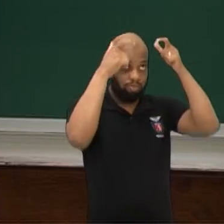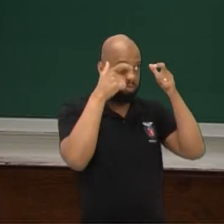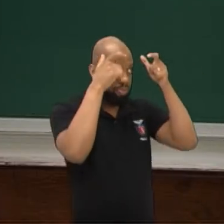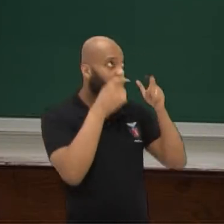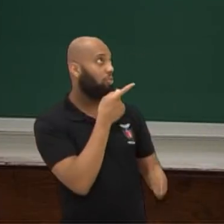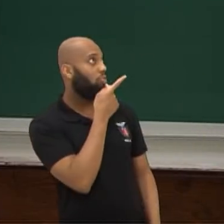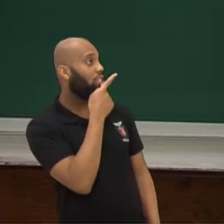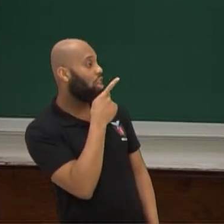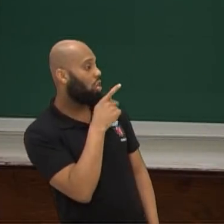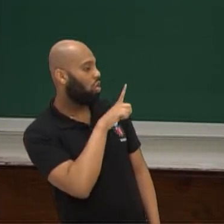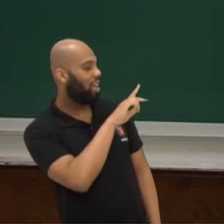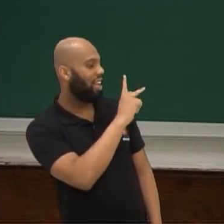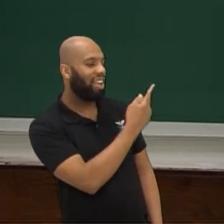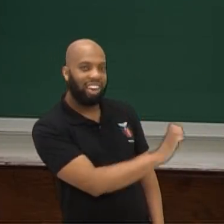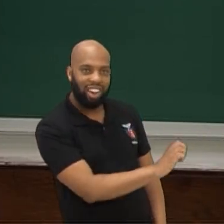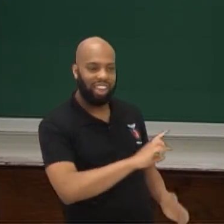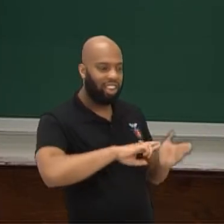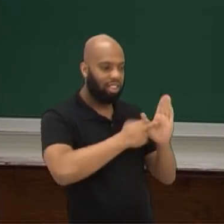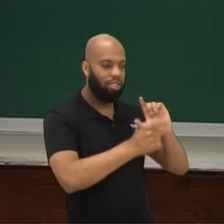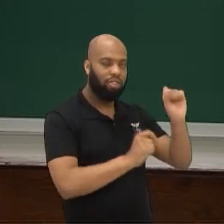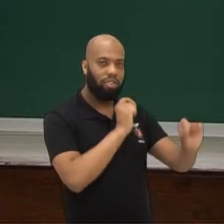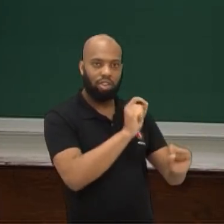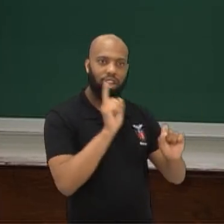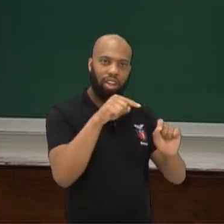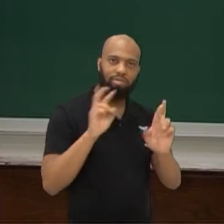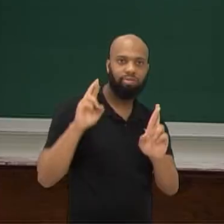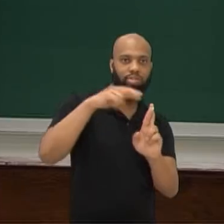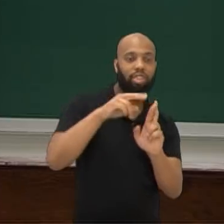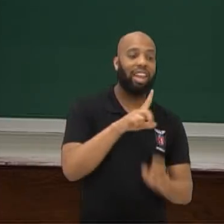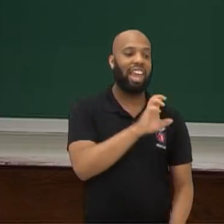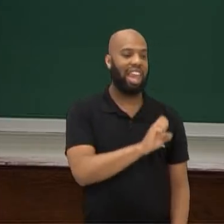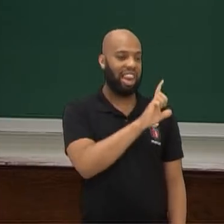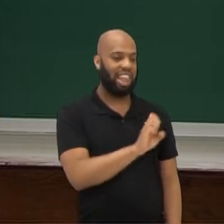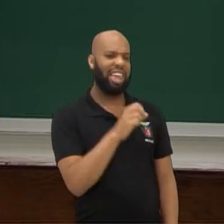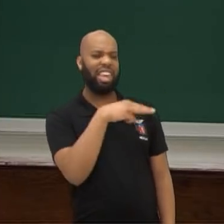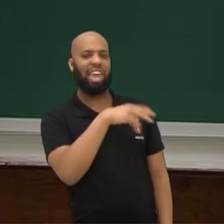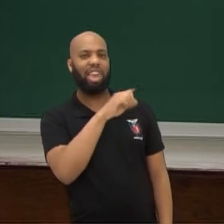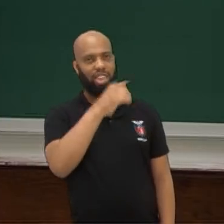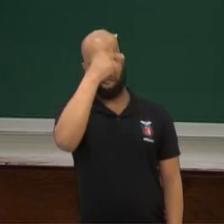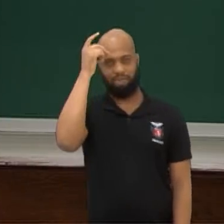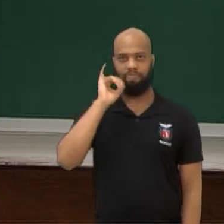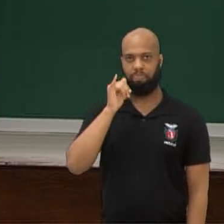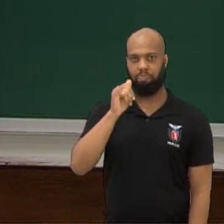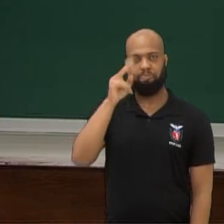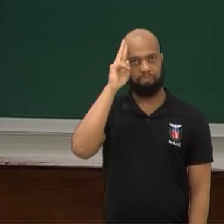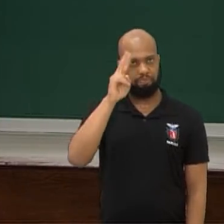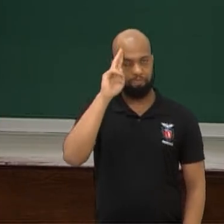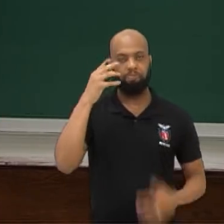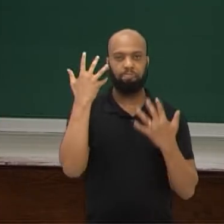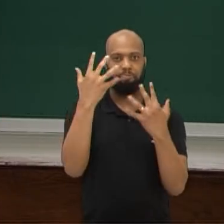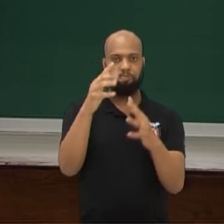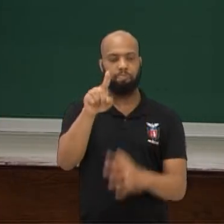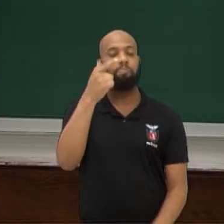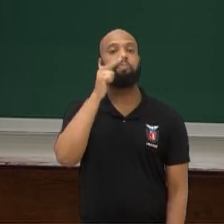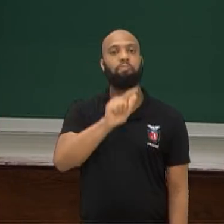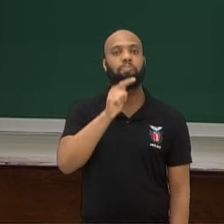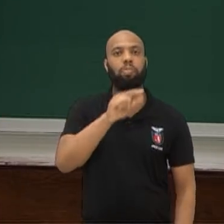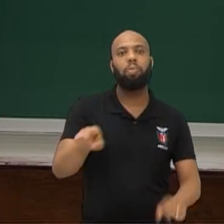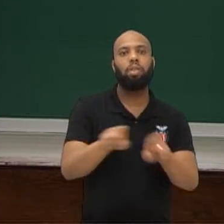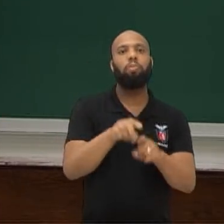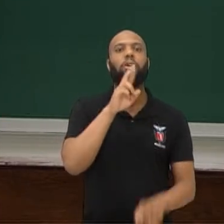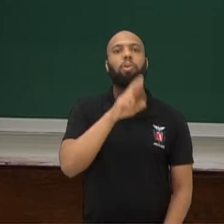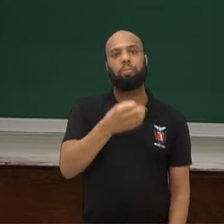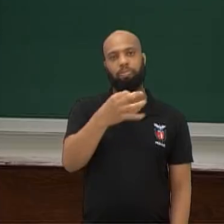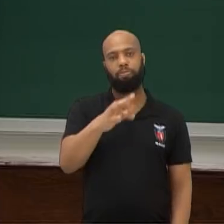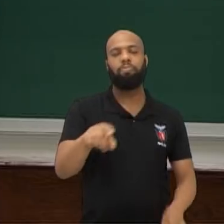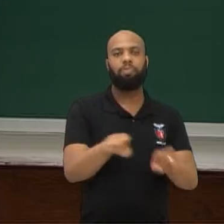príncipe disse-lhe. Esse lhe se refere a ele. A ele quem? Ao narrador, né? Então, parabéns para quem conseguiu